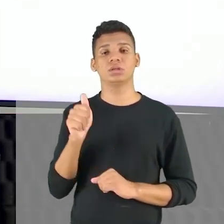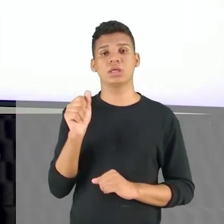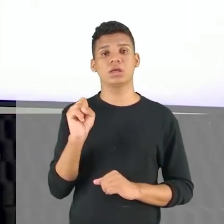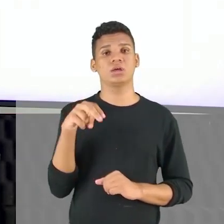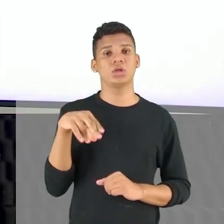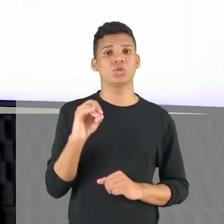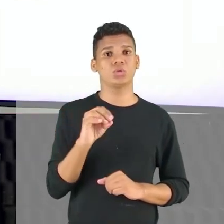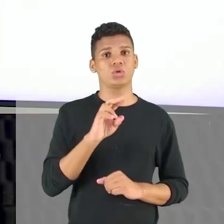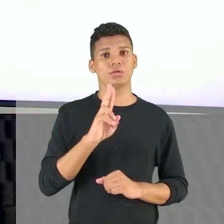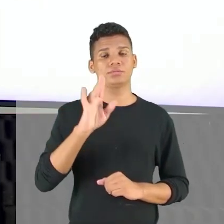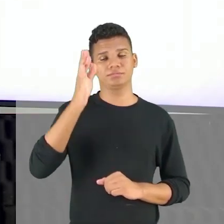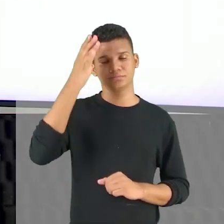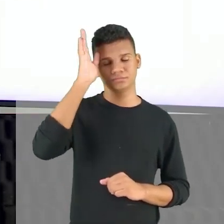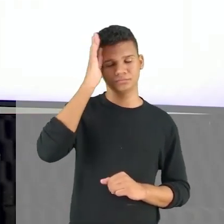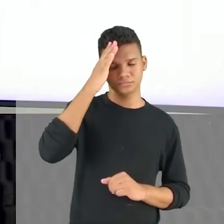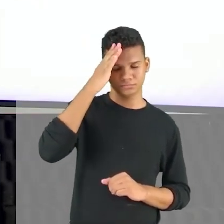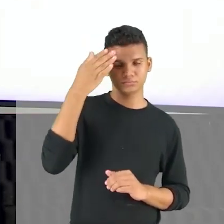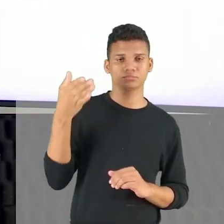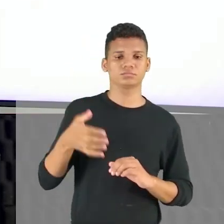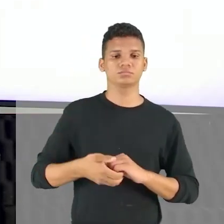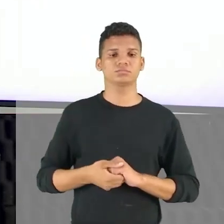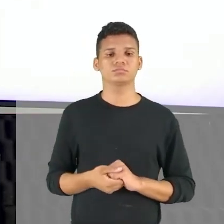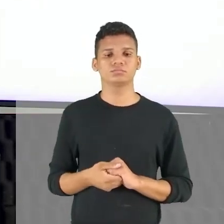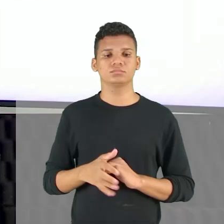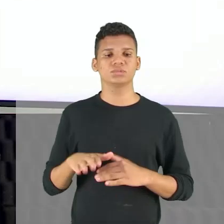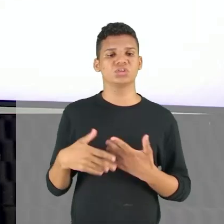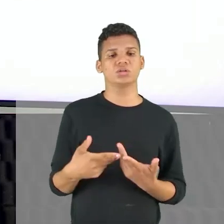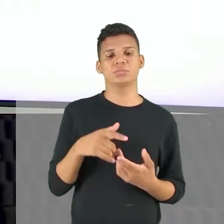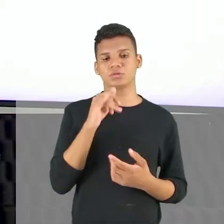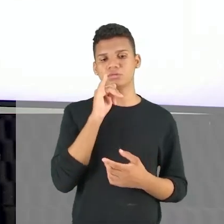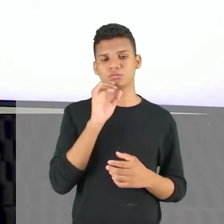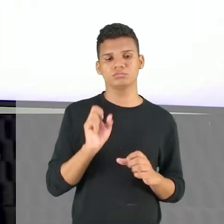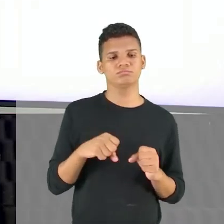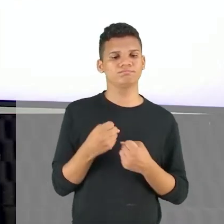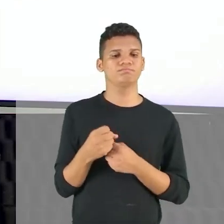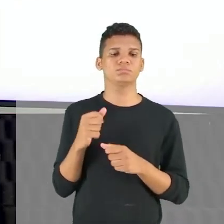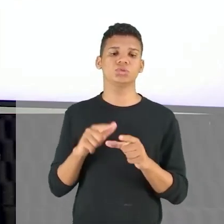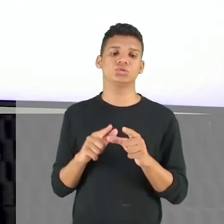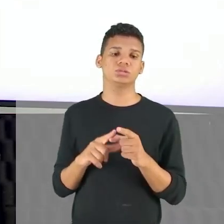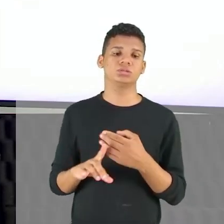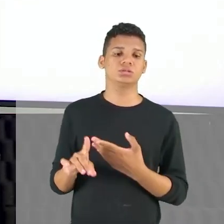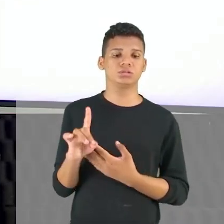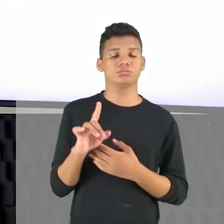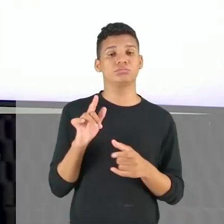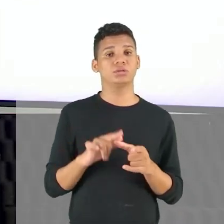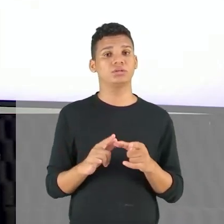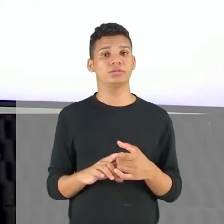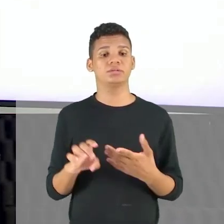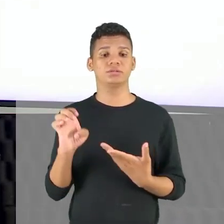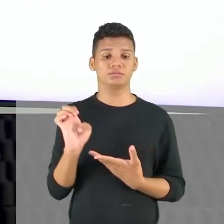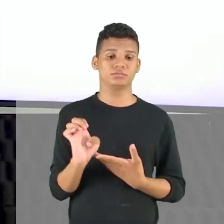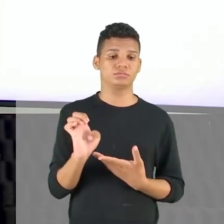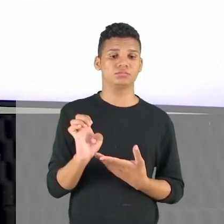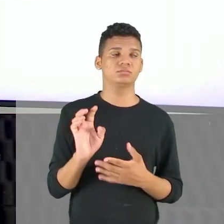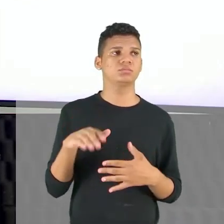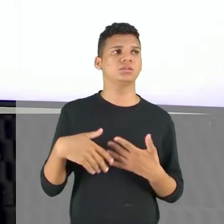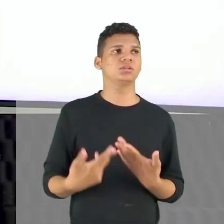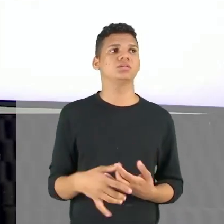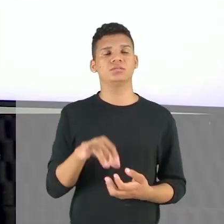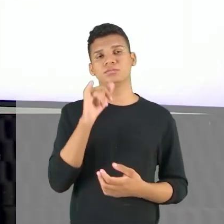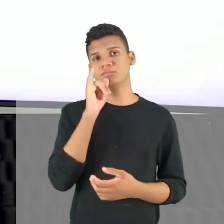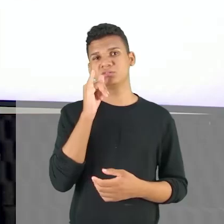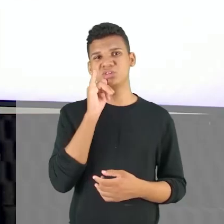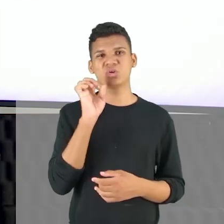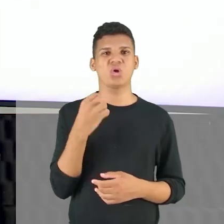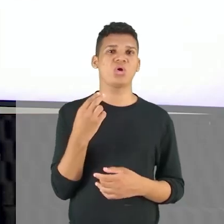bom? Um apoderamento, um fortalecimento, um ensalzamento. Aí a gente tem uma exaltidão,